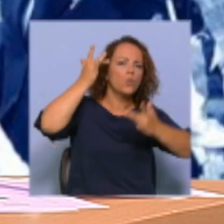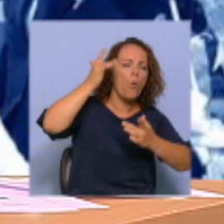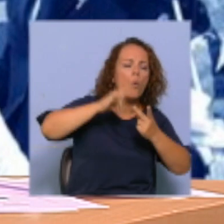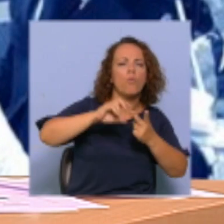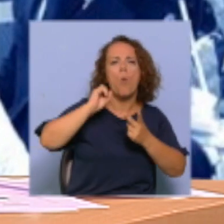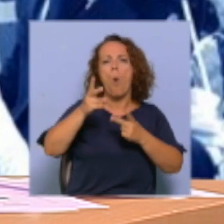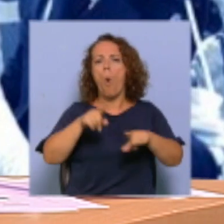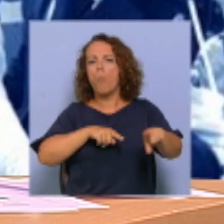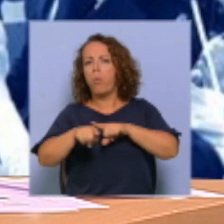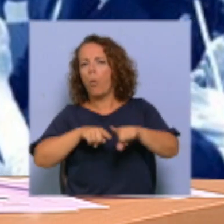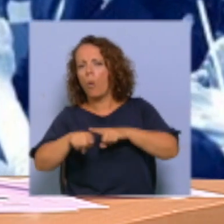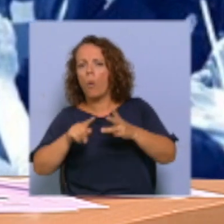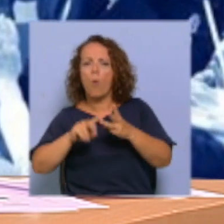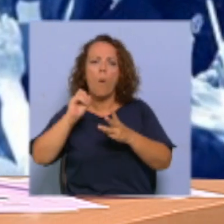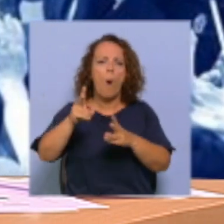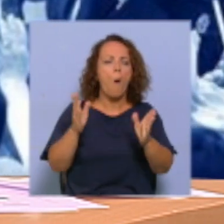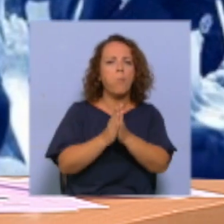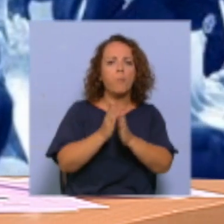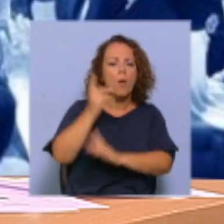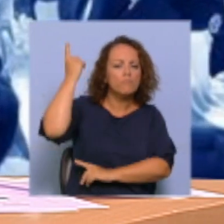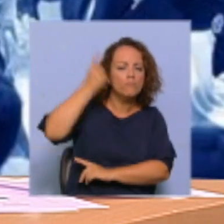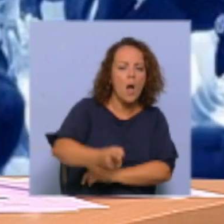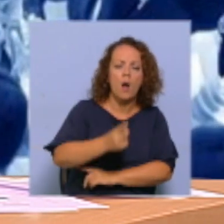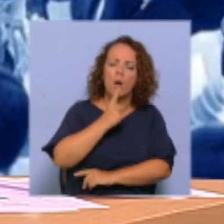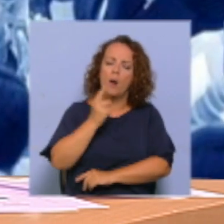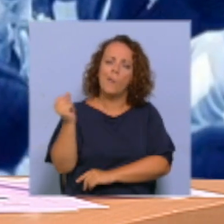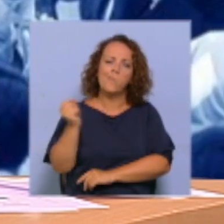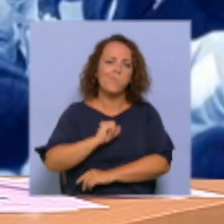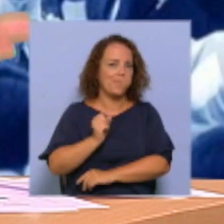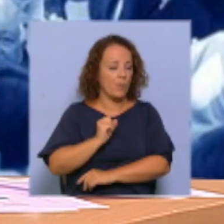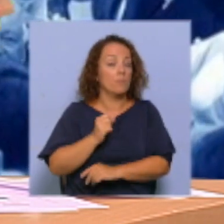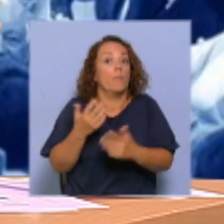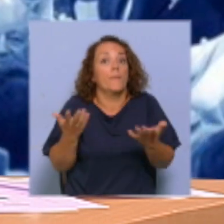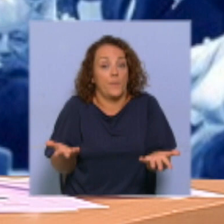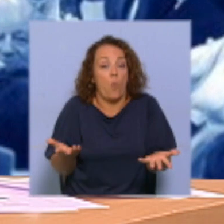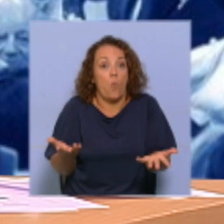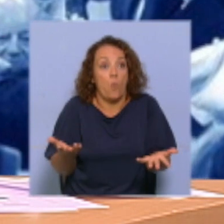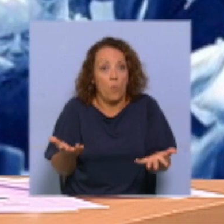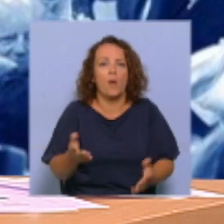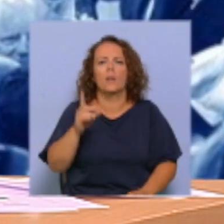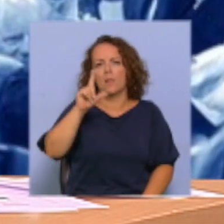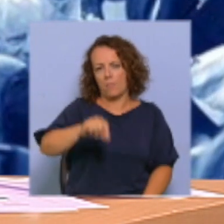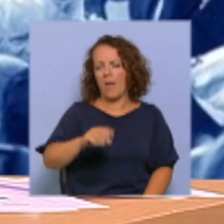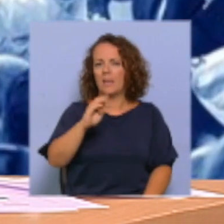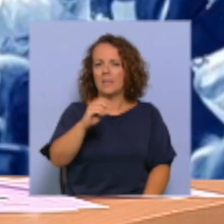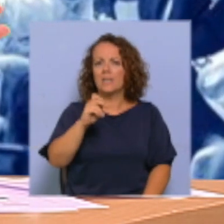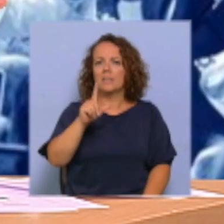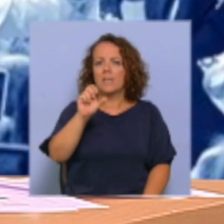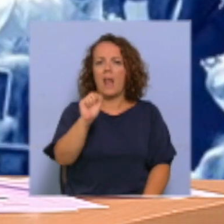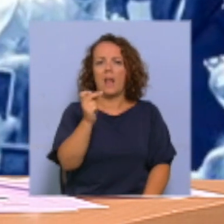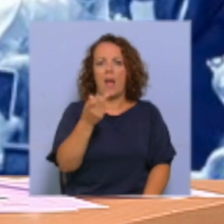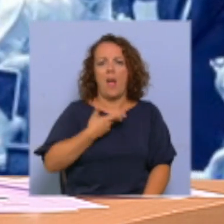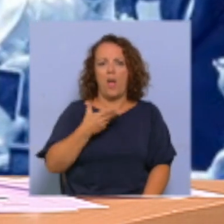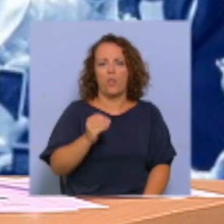política, nem religiosa. Ou seja, o ensino, e Salgado Zanha, que é insuspeito, nem sequer